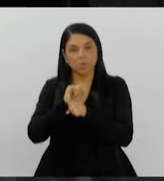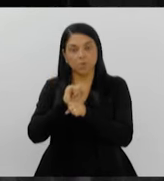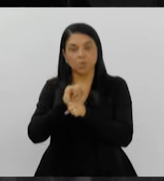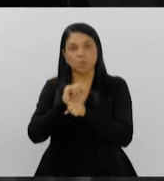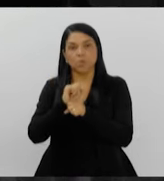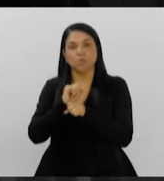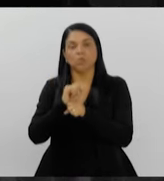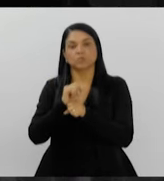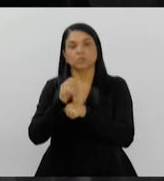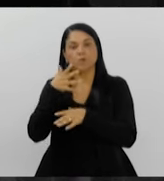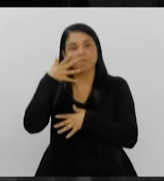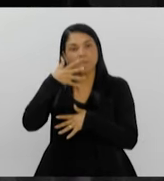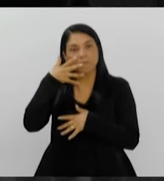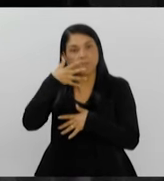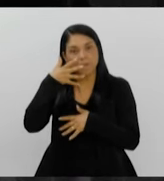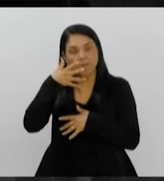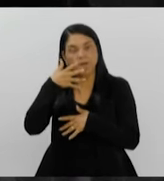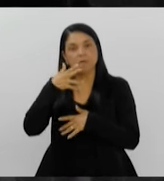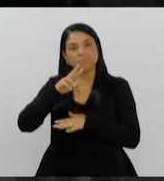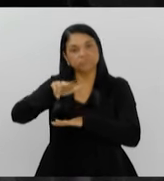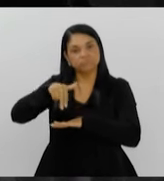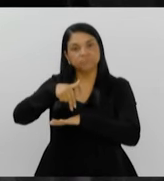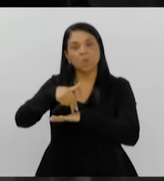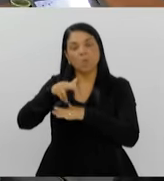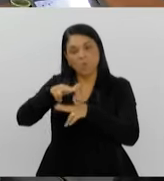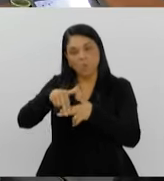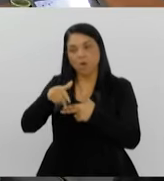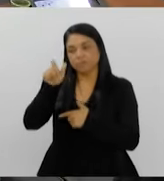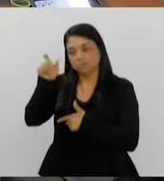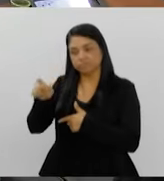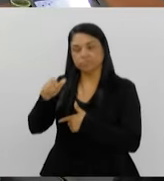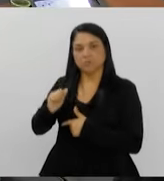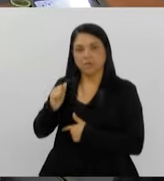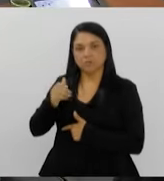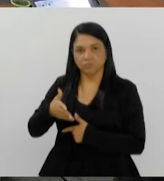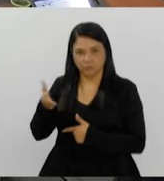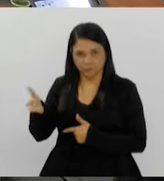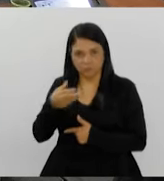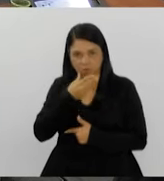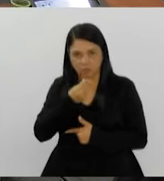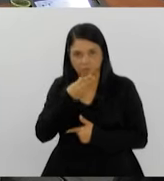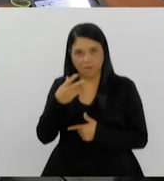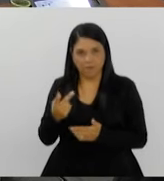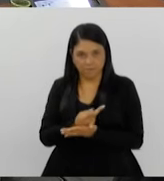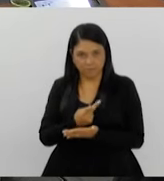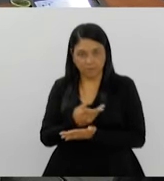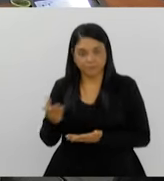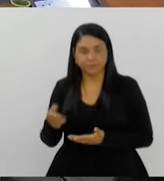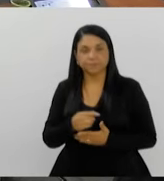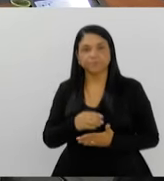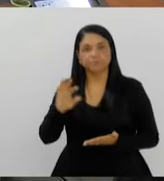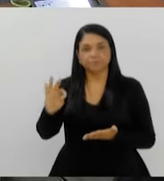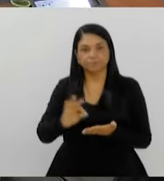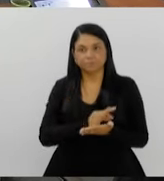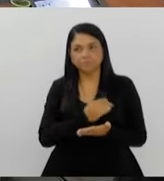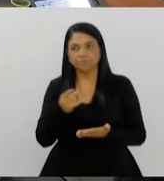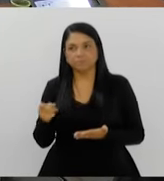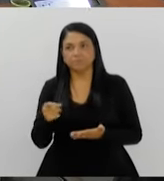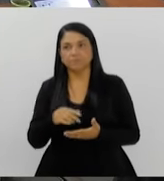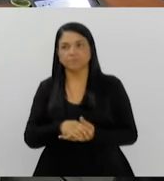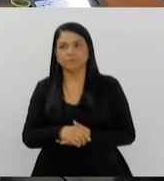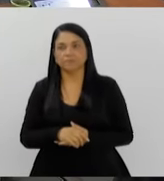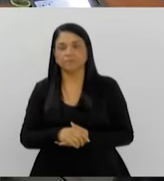político por conta dessa atitude desse canalha Muito obrigado Presidente próximo orador inscrito é o